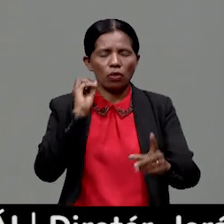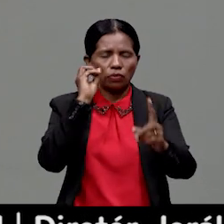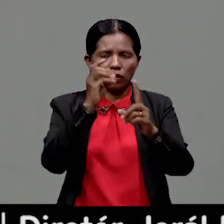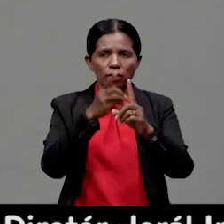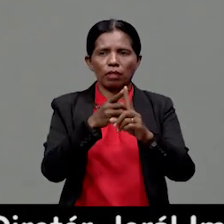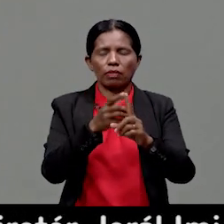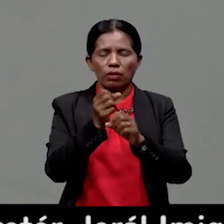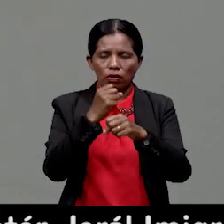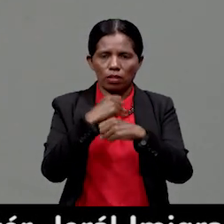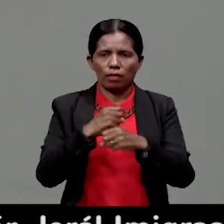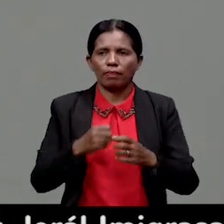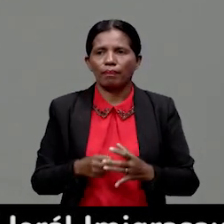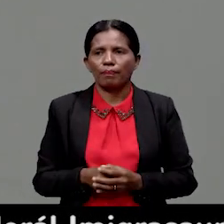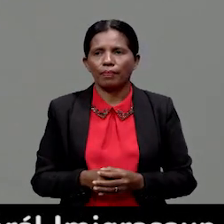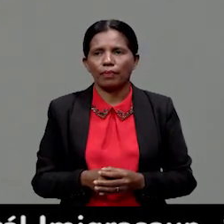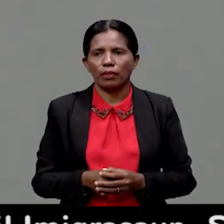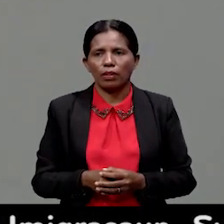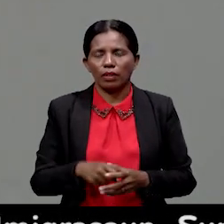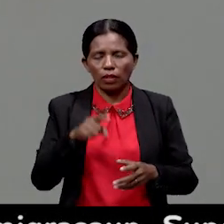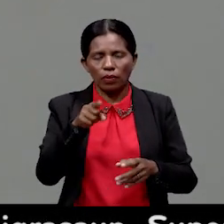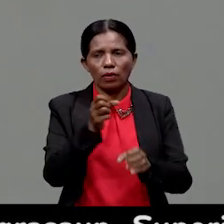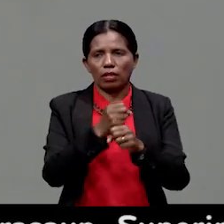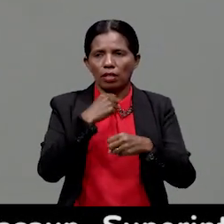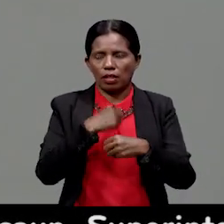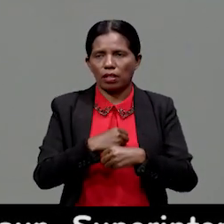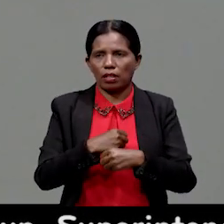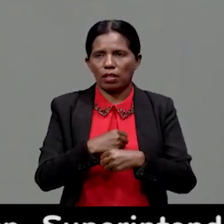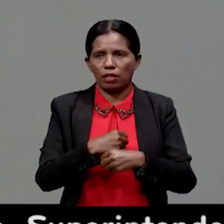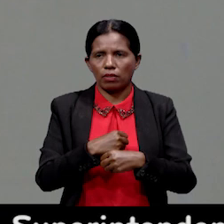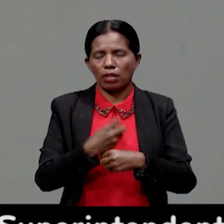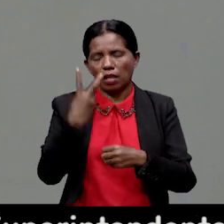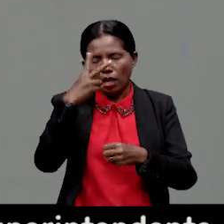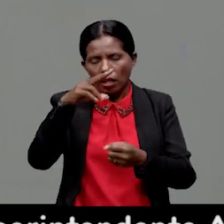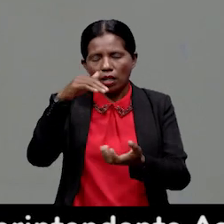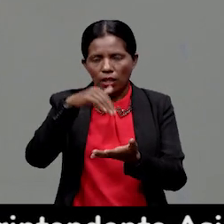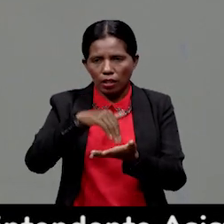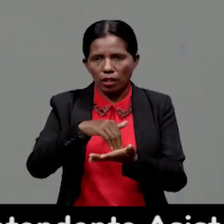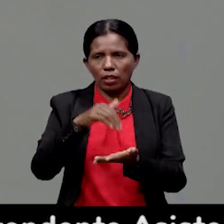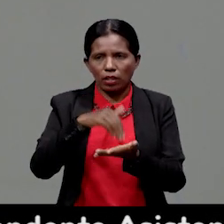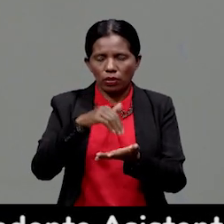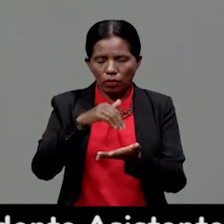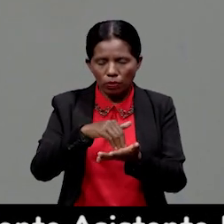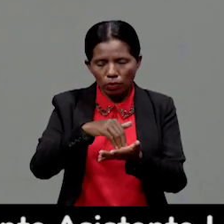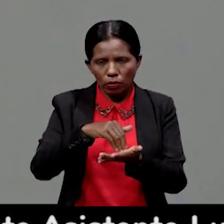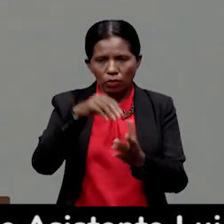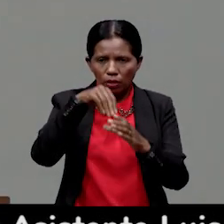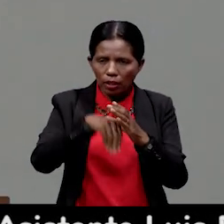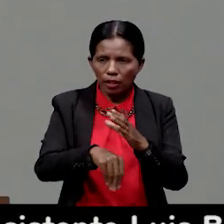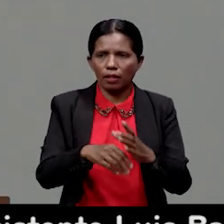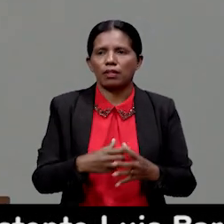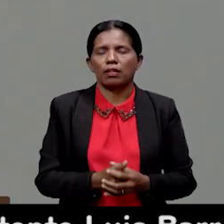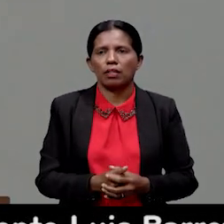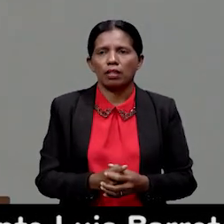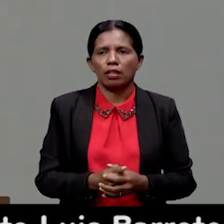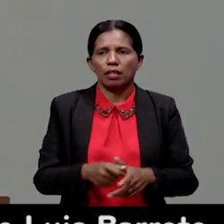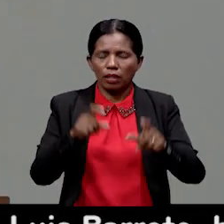algo mesmo. Claro que a avaliação, estudo, leia baianeira,